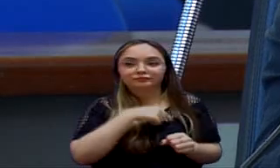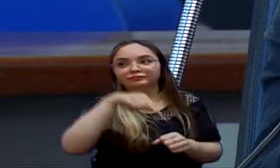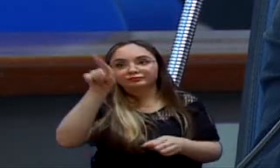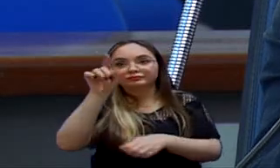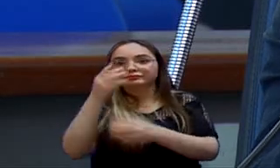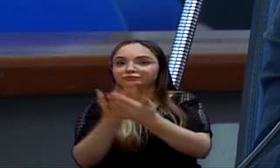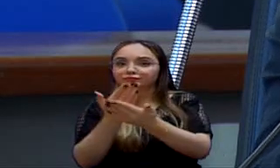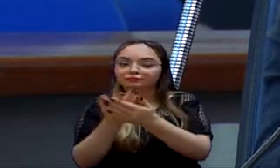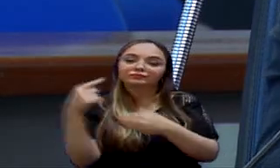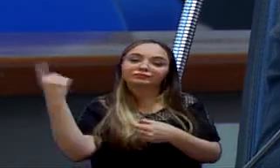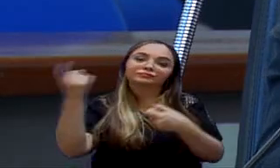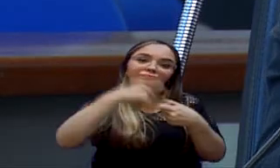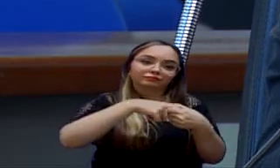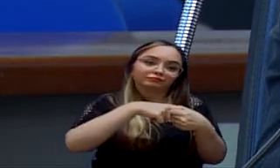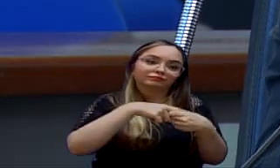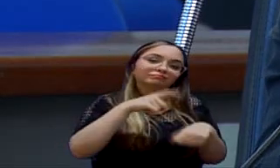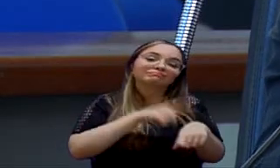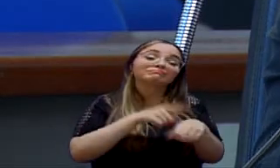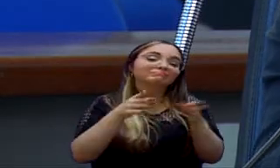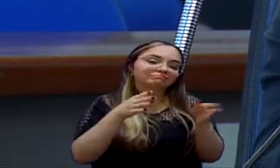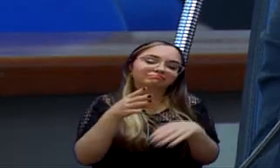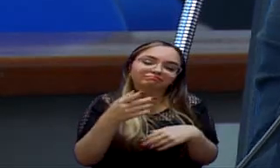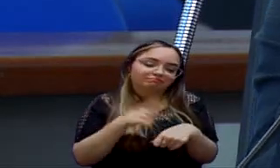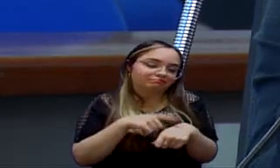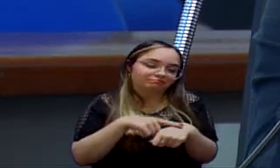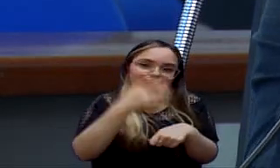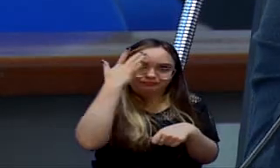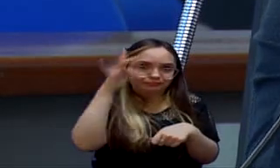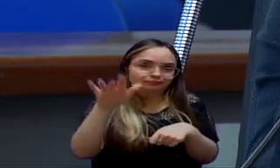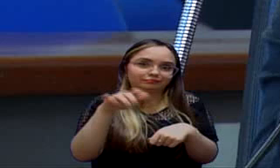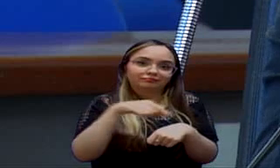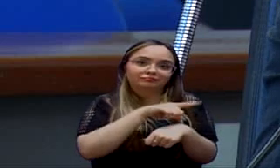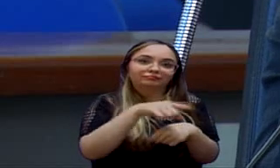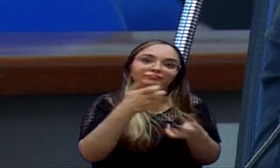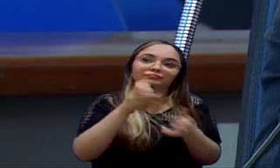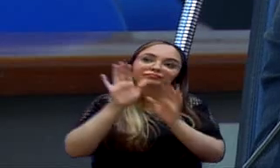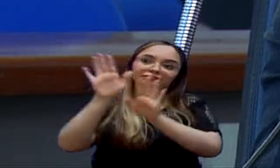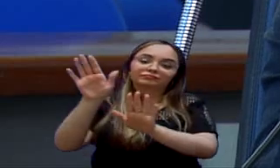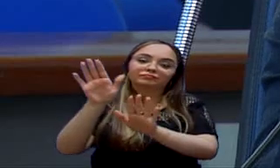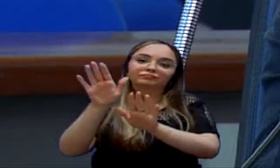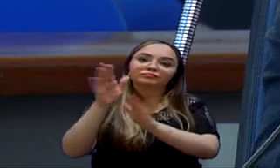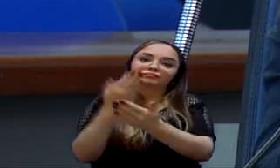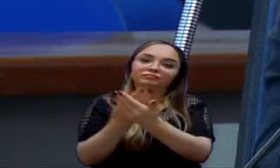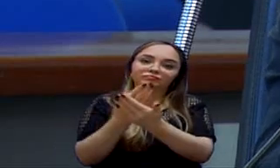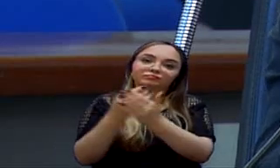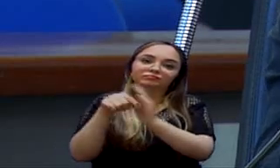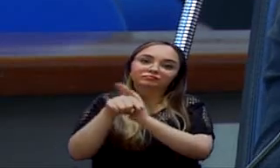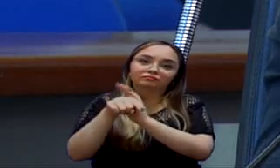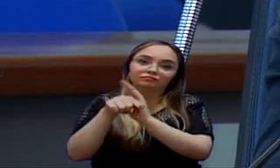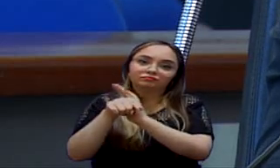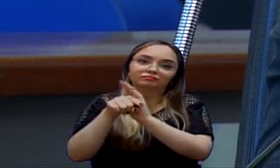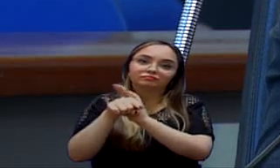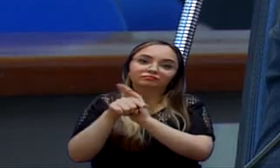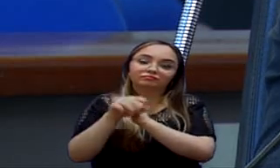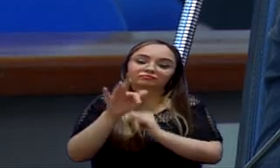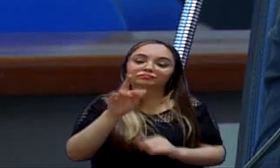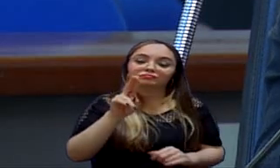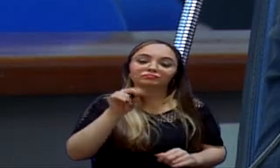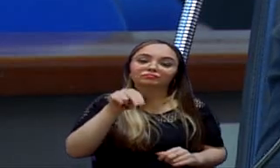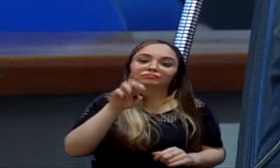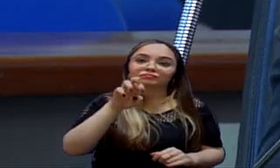evidentemente é um período indeterminado ela pretende ficar no exterior se aprofundando no conhecimento então ela não vai entender nem funciona